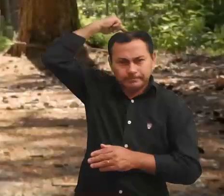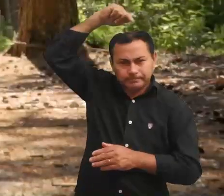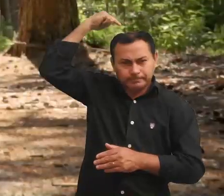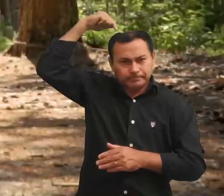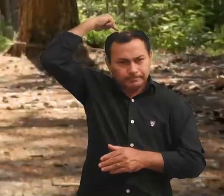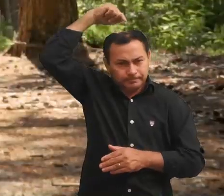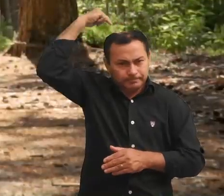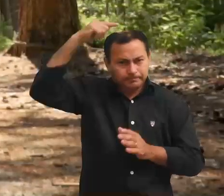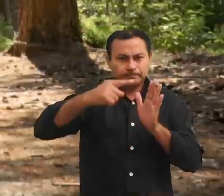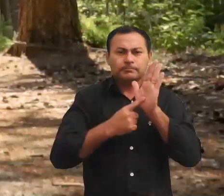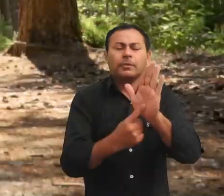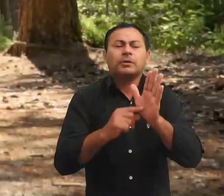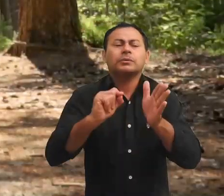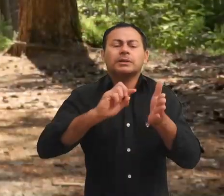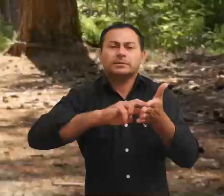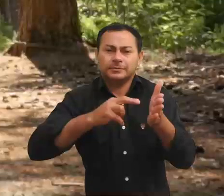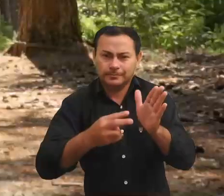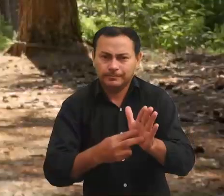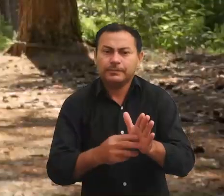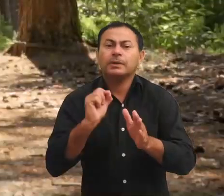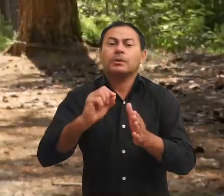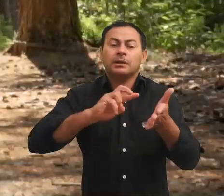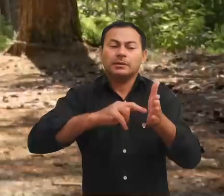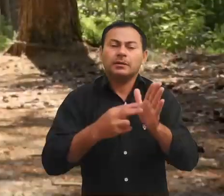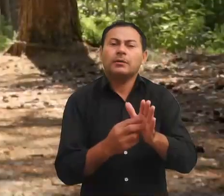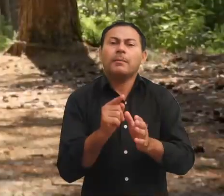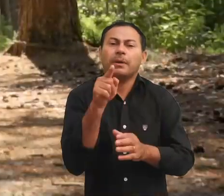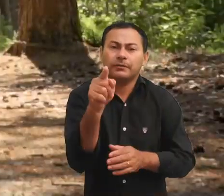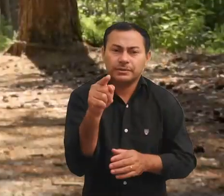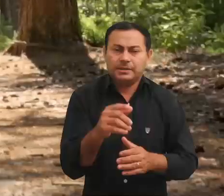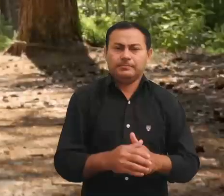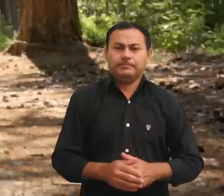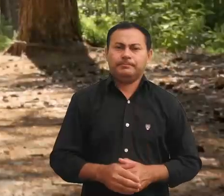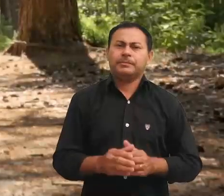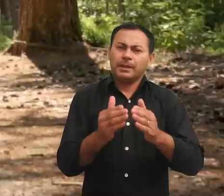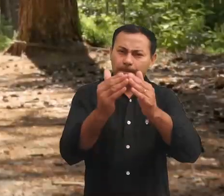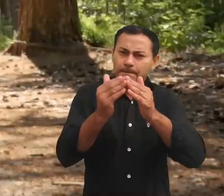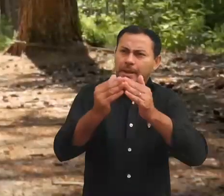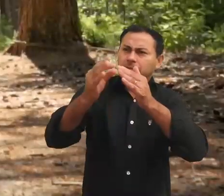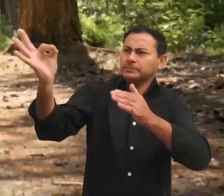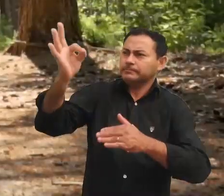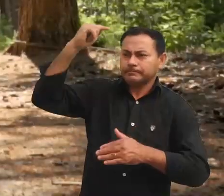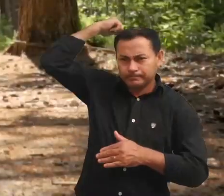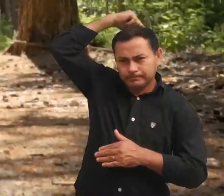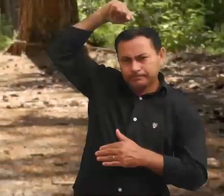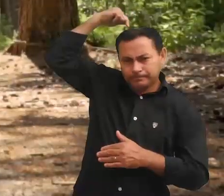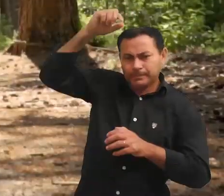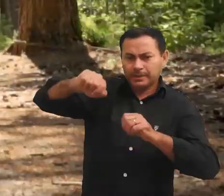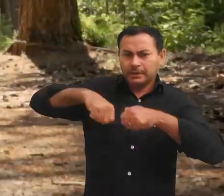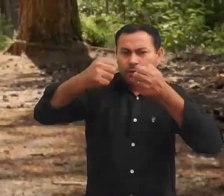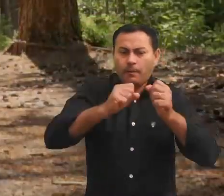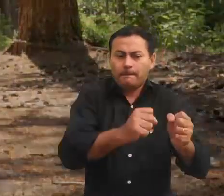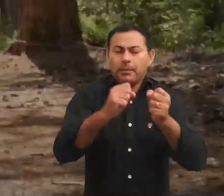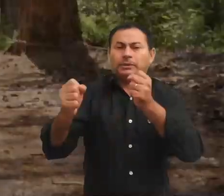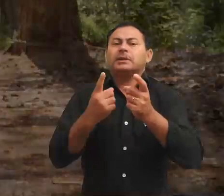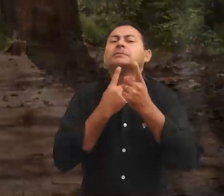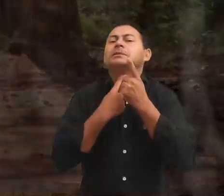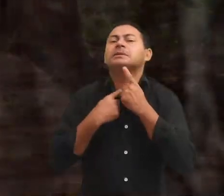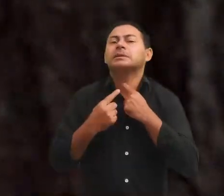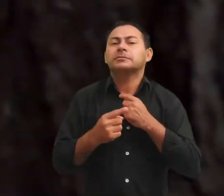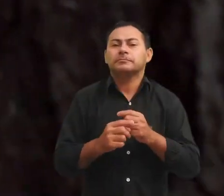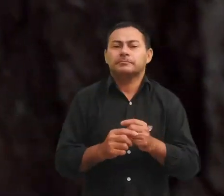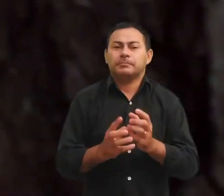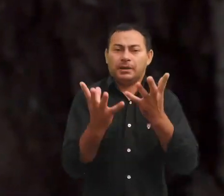peça que o Espírito Santo mostre o que eles querem dizer e o que significam para você. Peça ao Espírito Santo que dê a você o